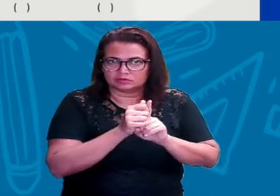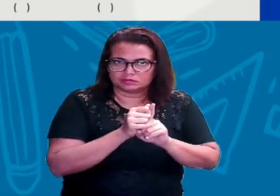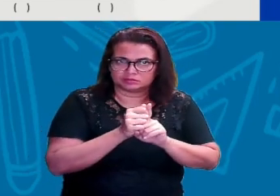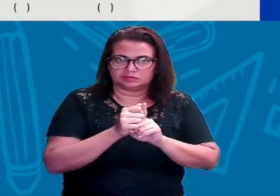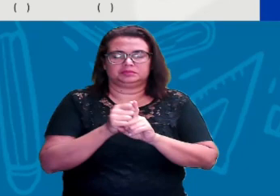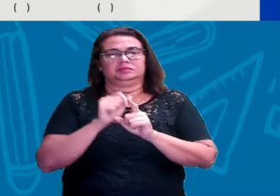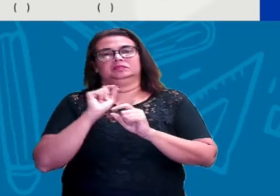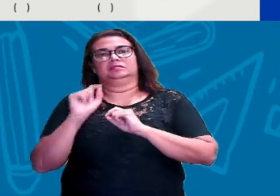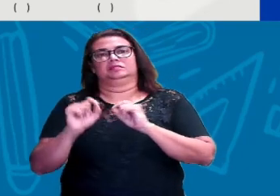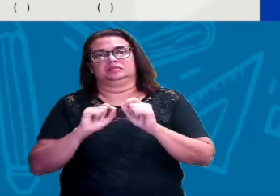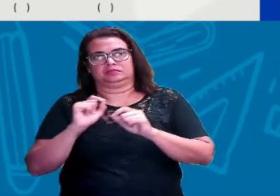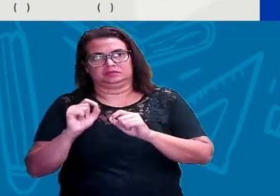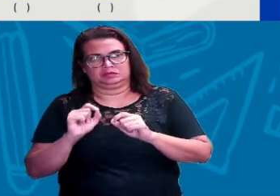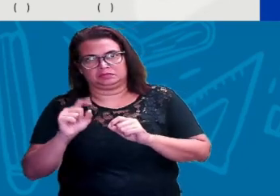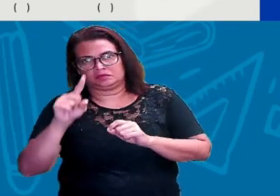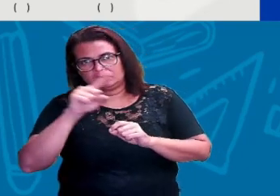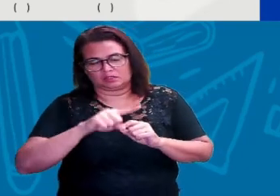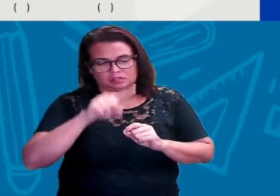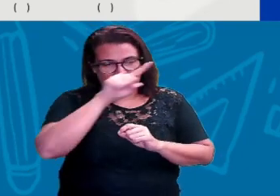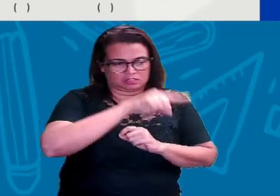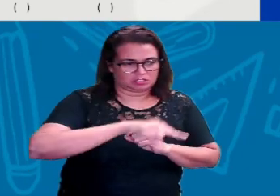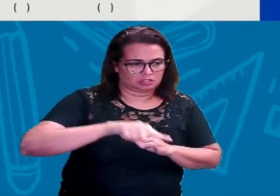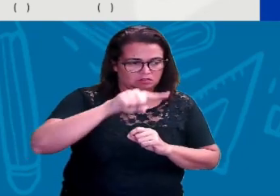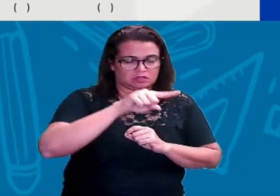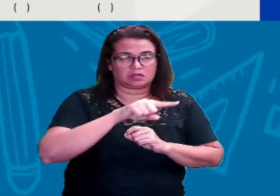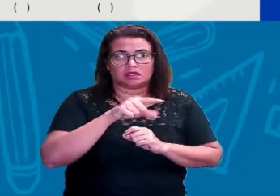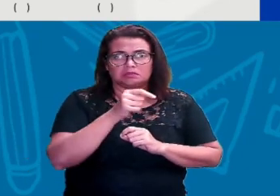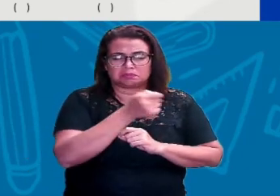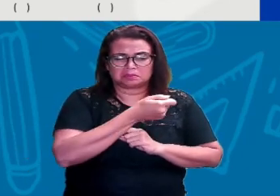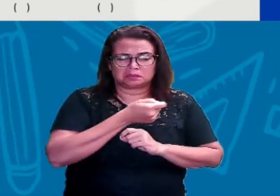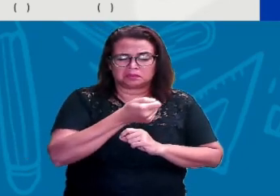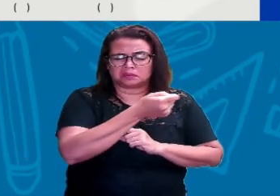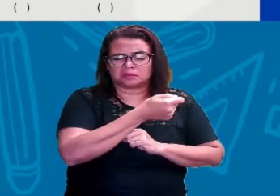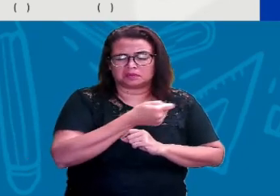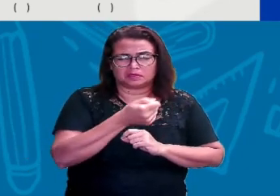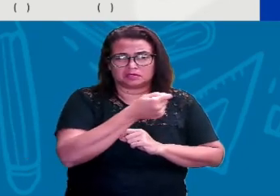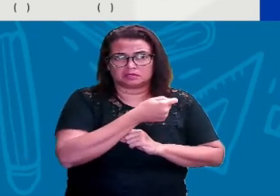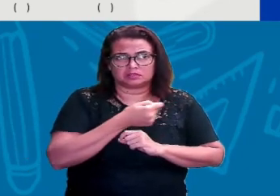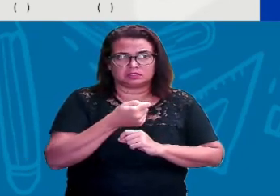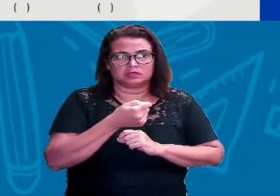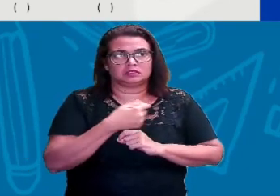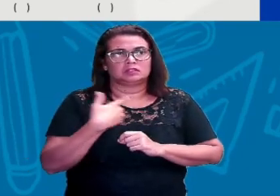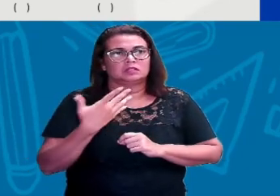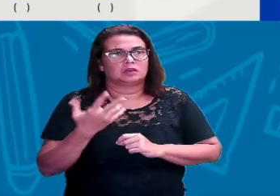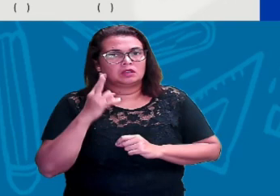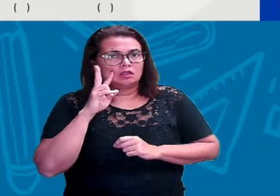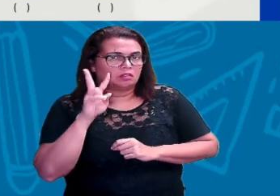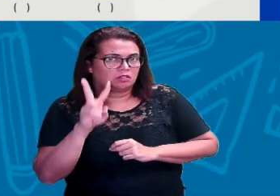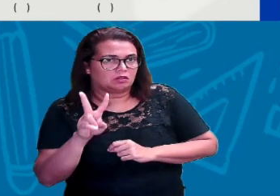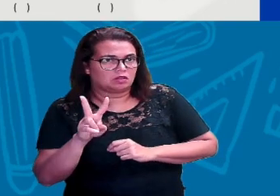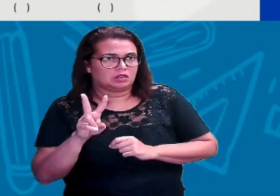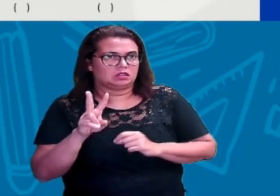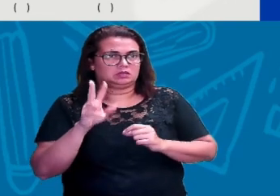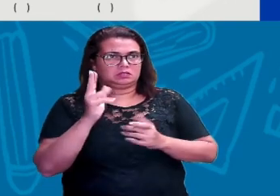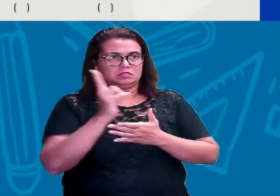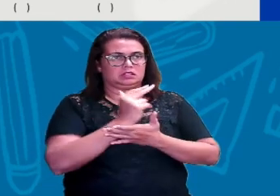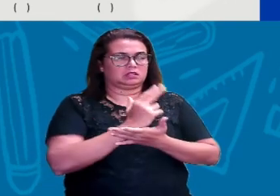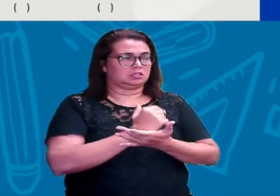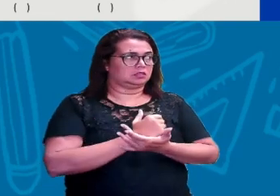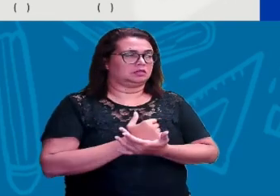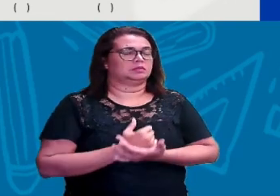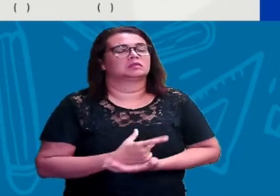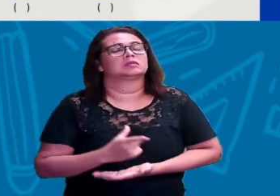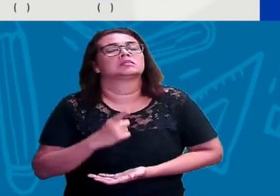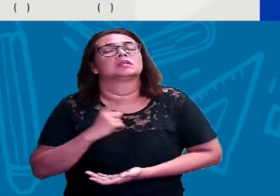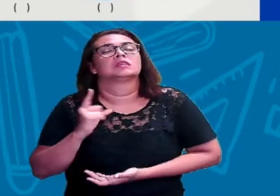cabe menos milho. Olhando assim para essas representações, para a figura, o que é que a gente